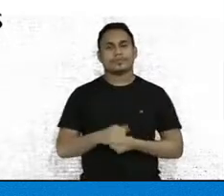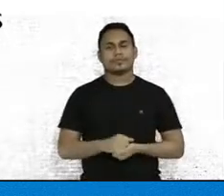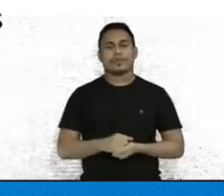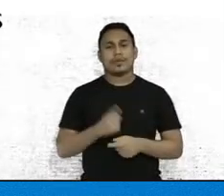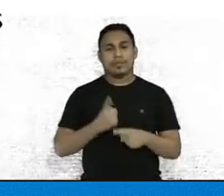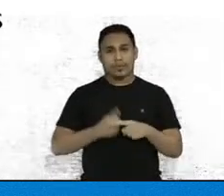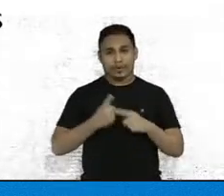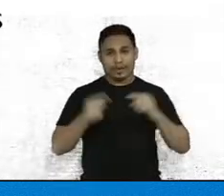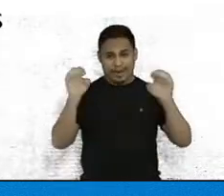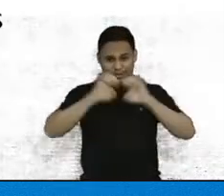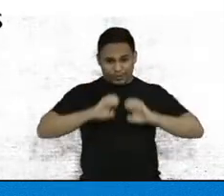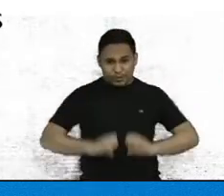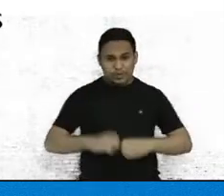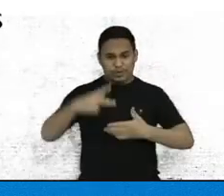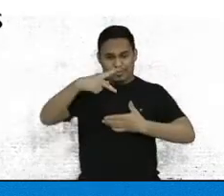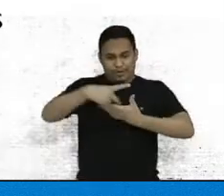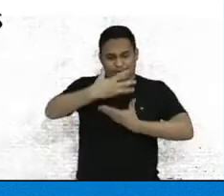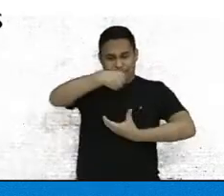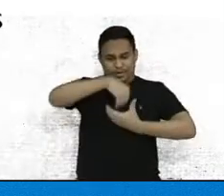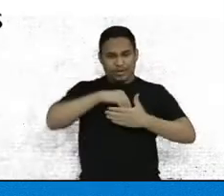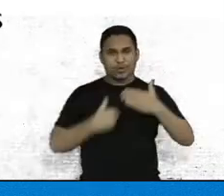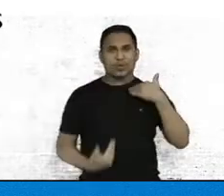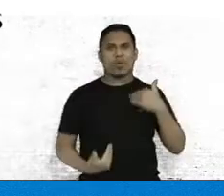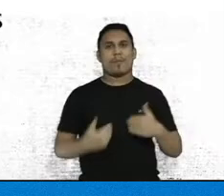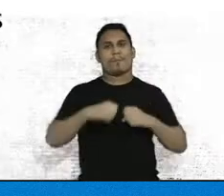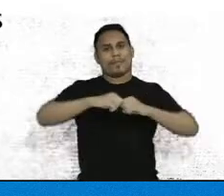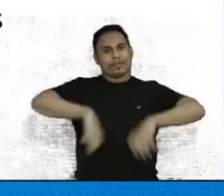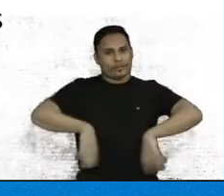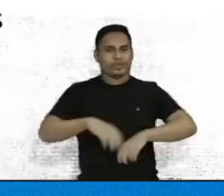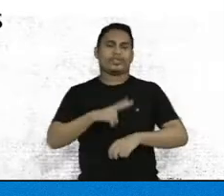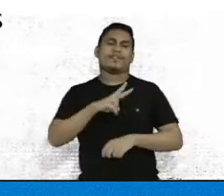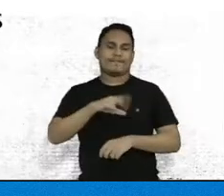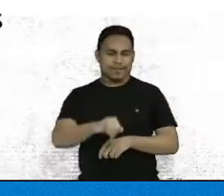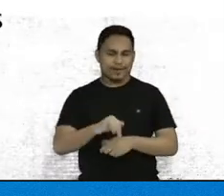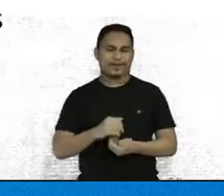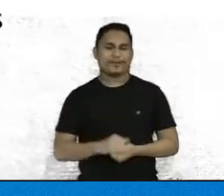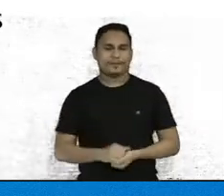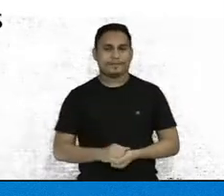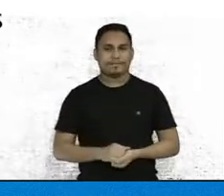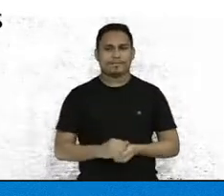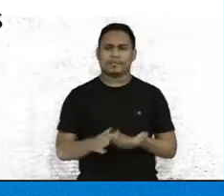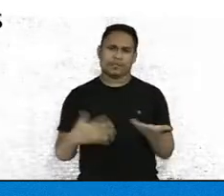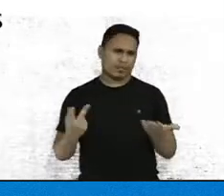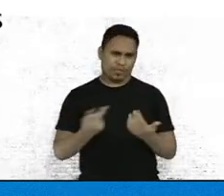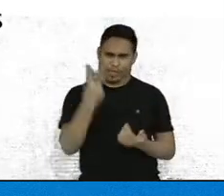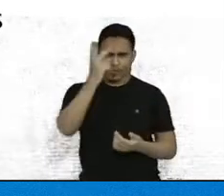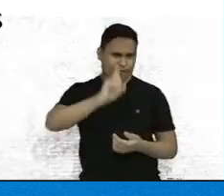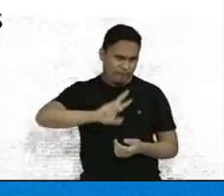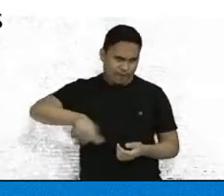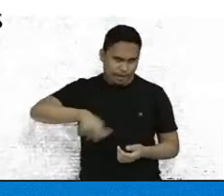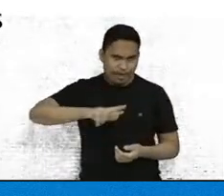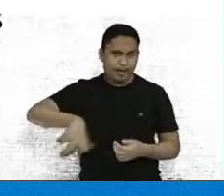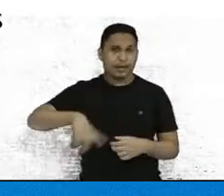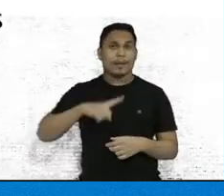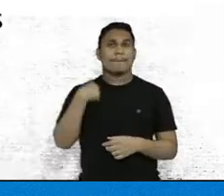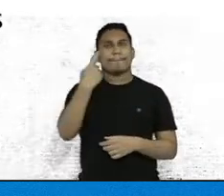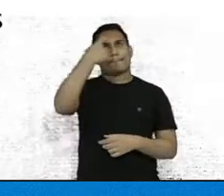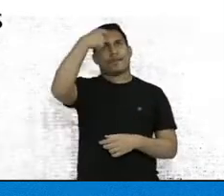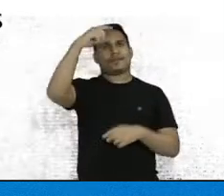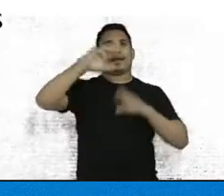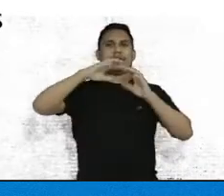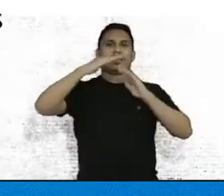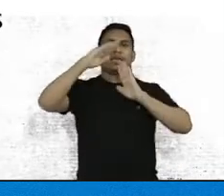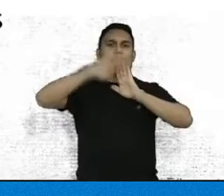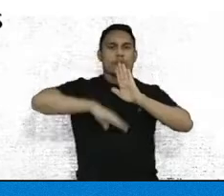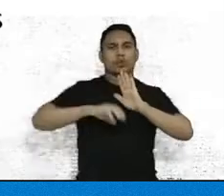proteínas do glúten e a sequência de proteínas da tireoide. Então, vale a pena pensar em reduzir ou até diminuir ou até tirar por